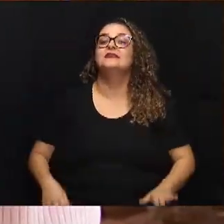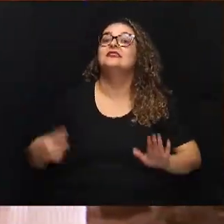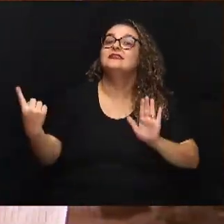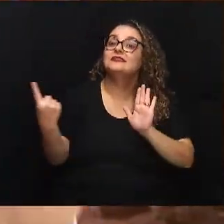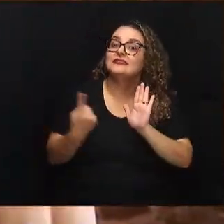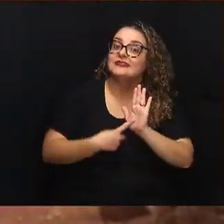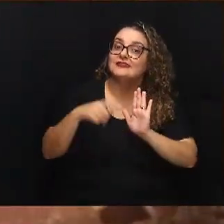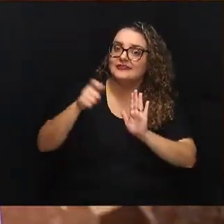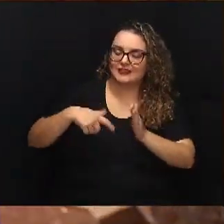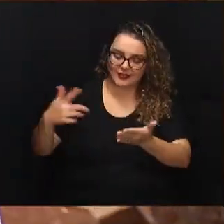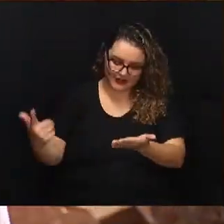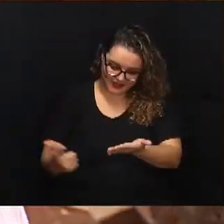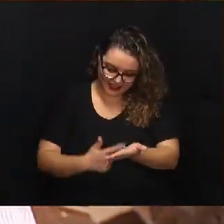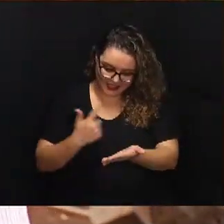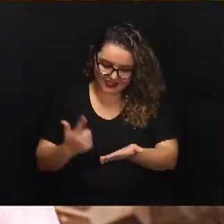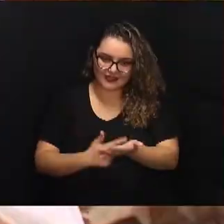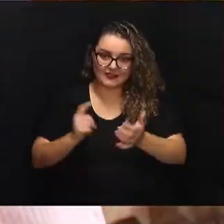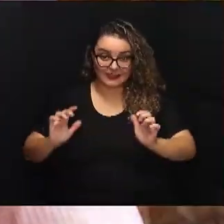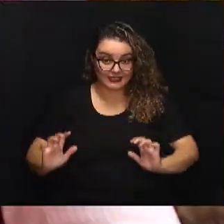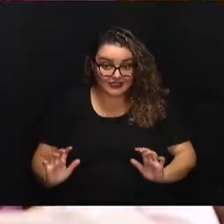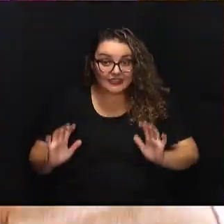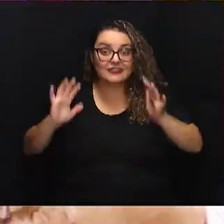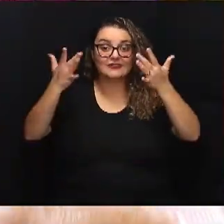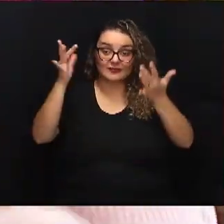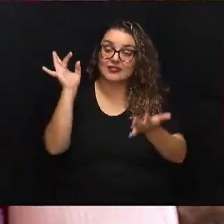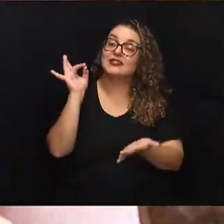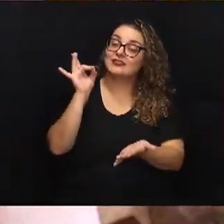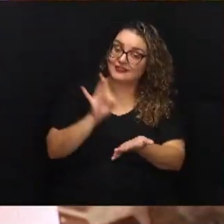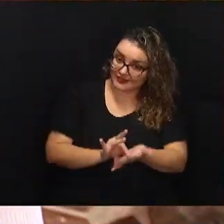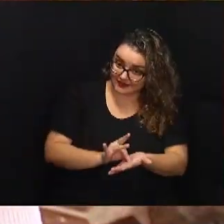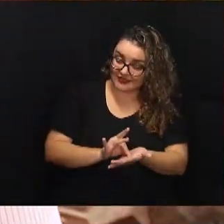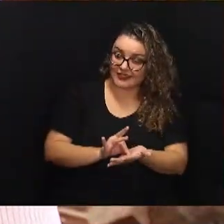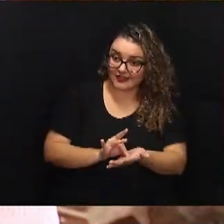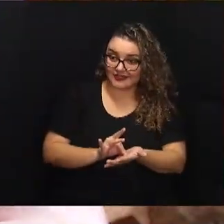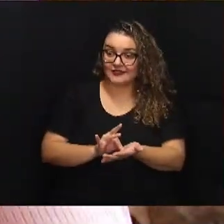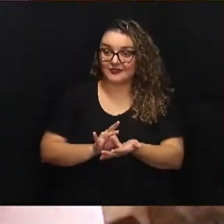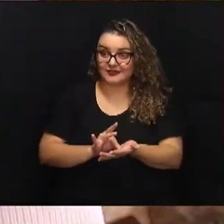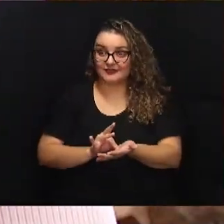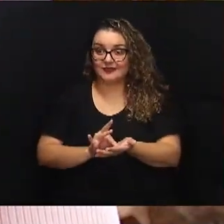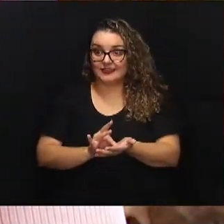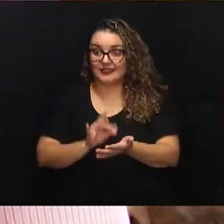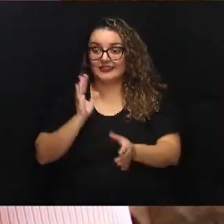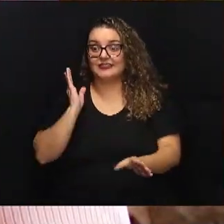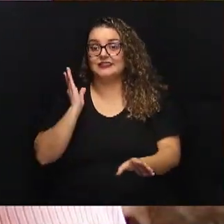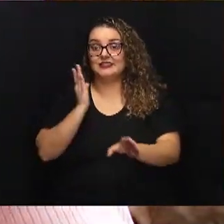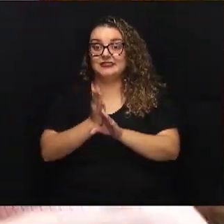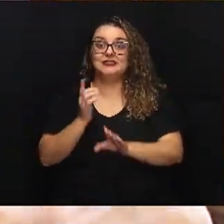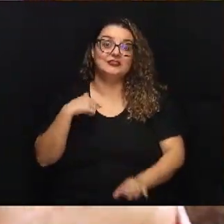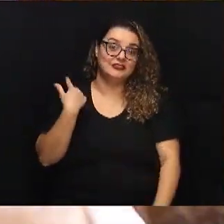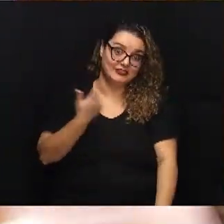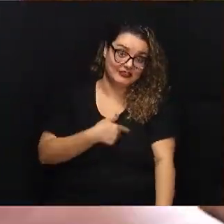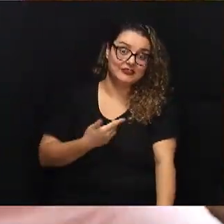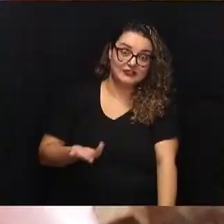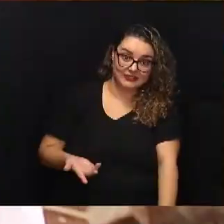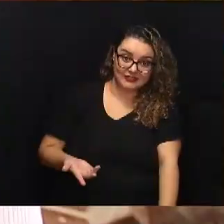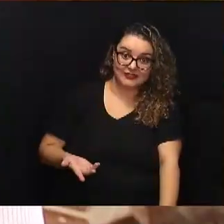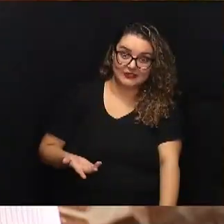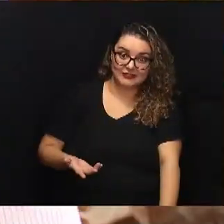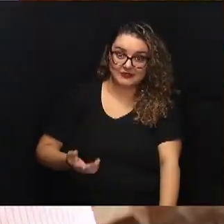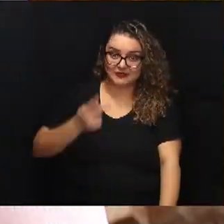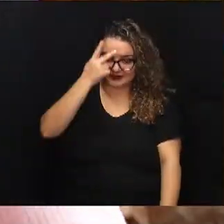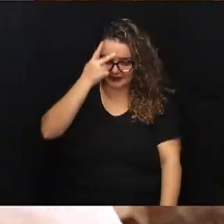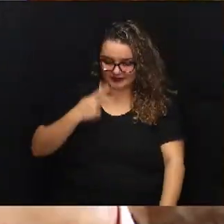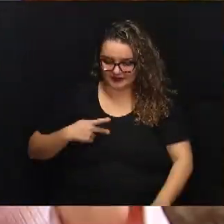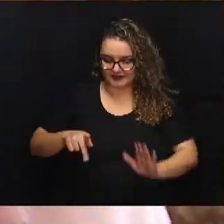das celebrações, porque ele é de fato algo que identifica nosso ser